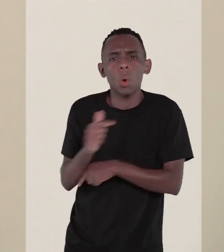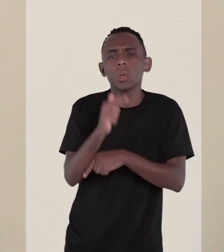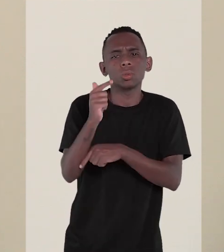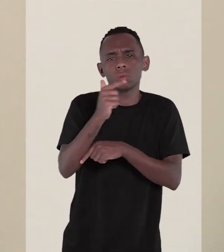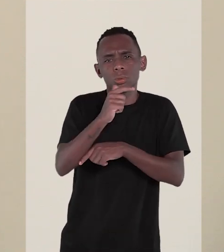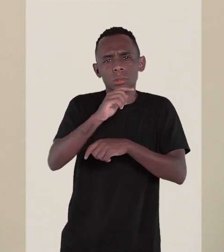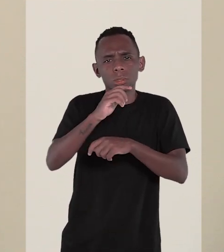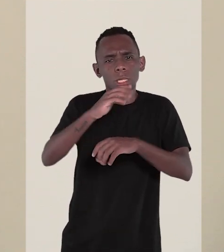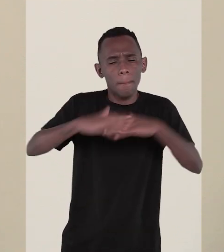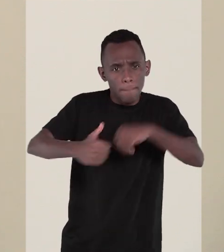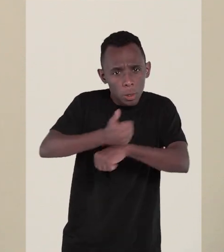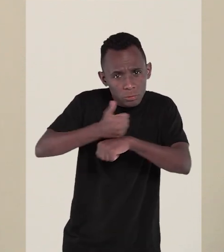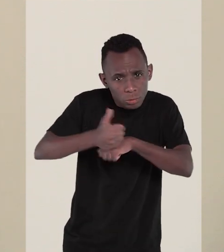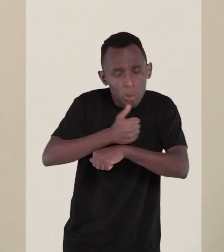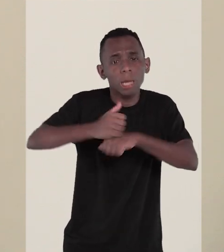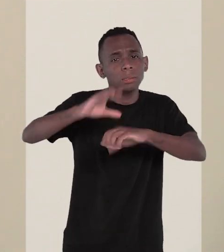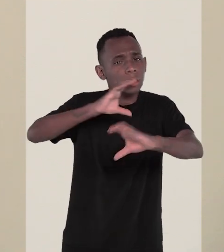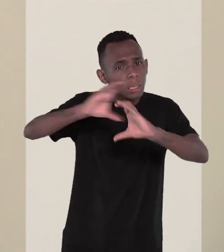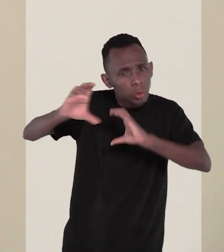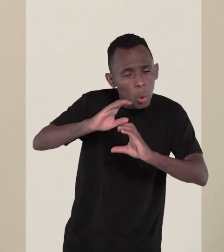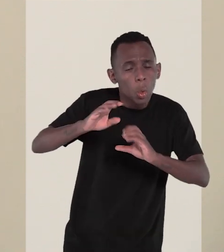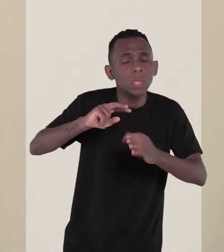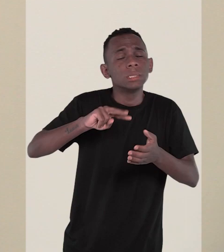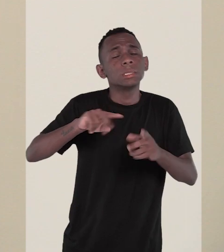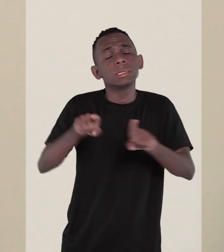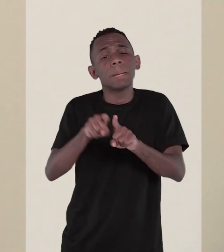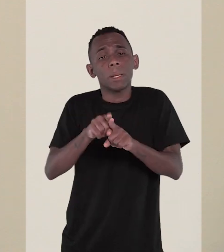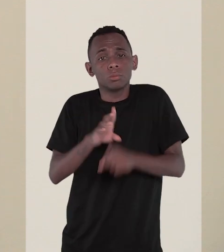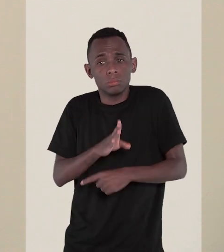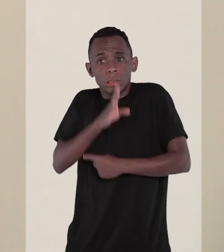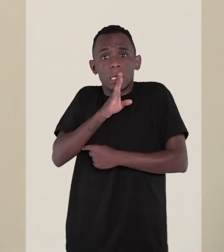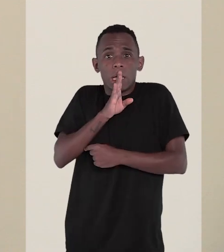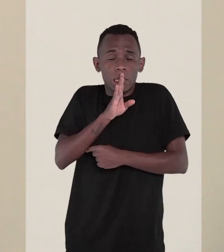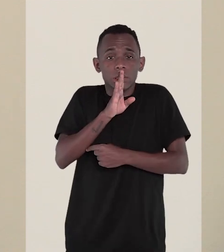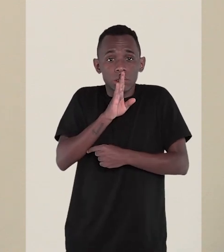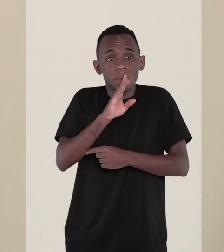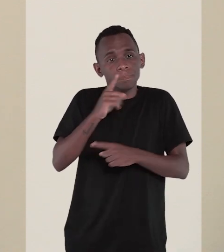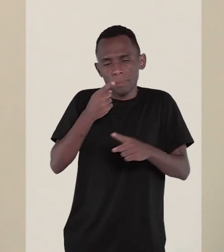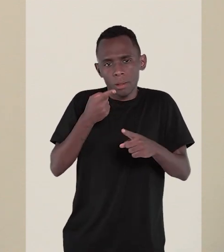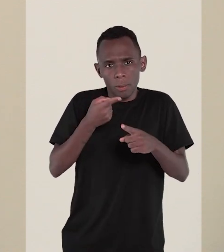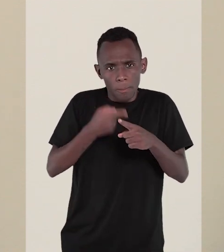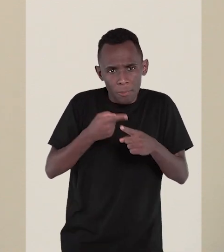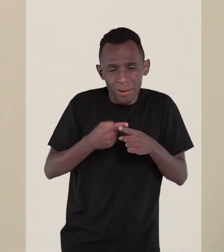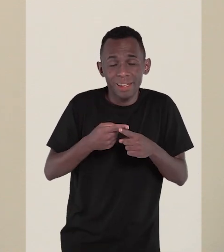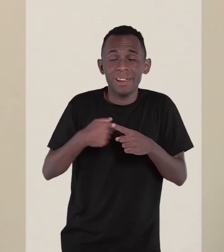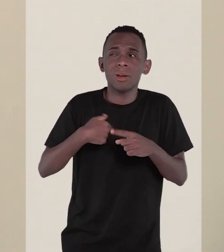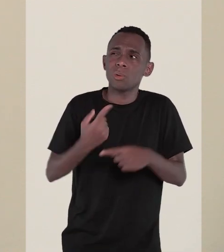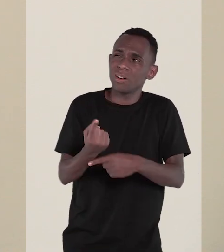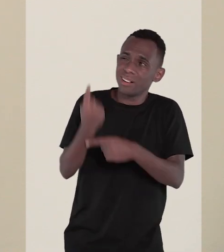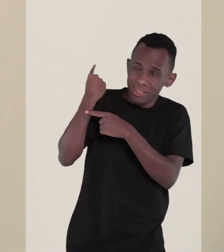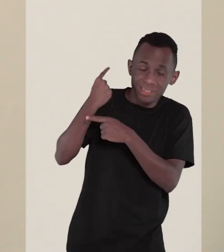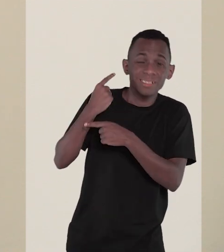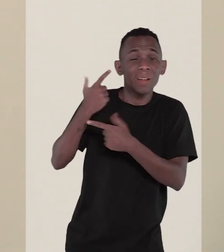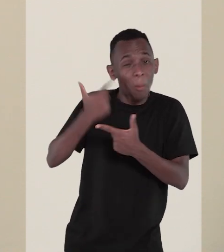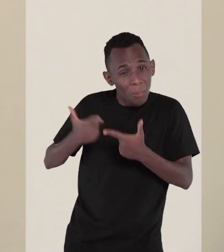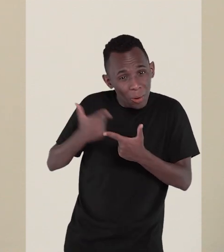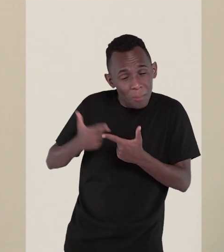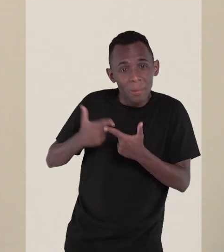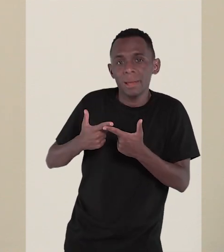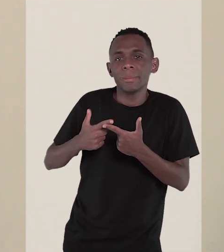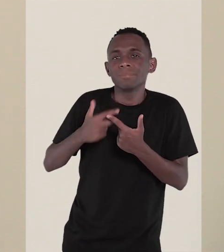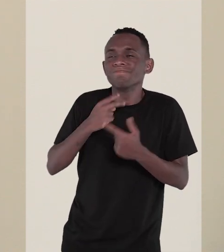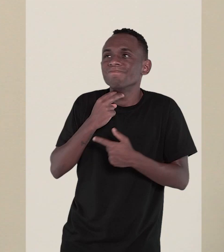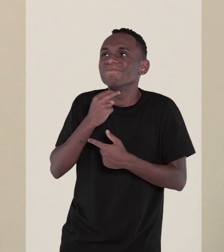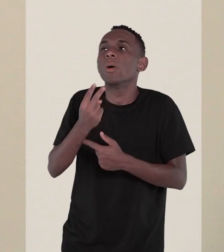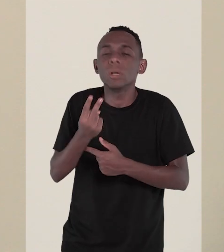silêncio, da voz humana, de coisas assim, né? Então, porque na verdade eu estou com sempre isso atropelou a minha vida,